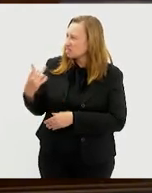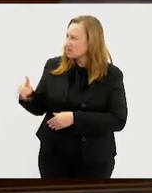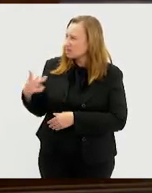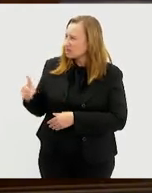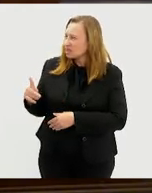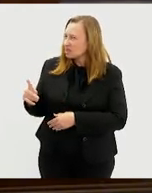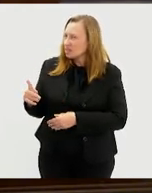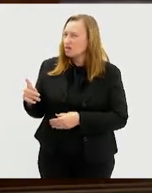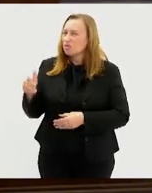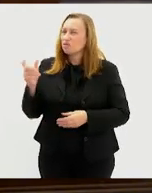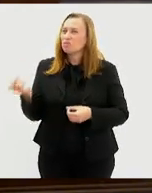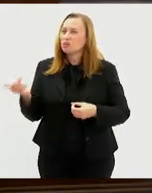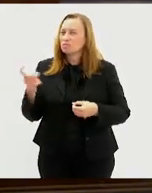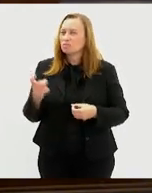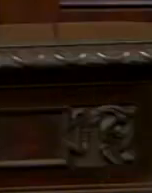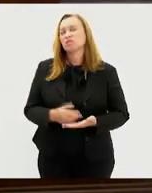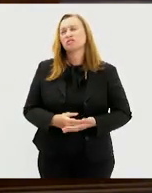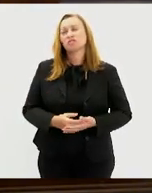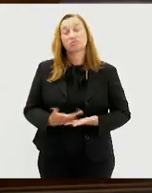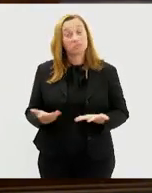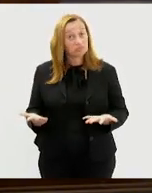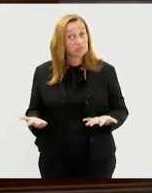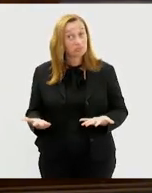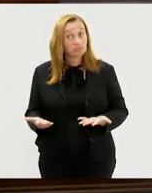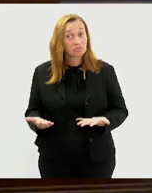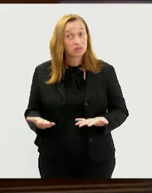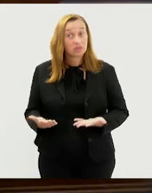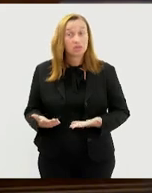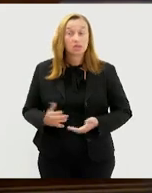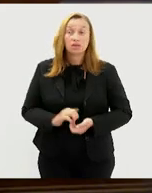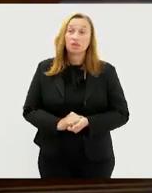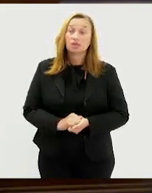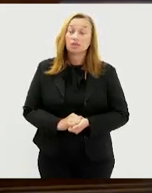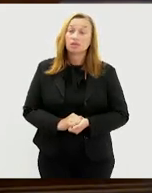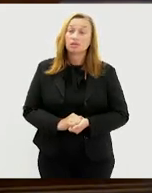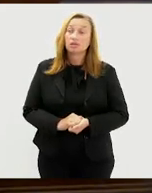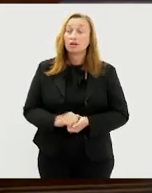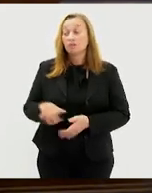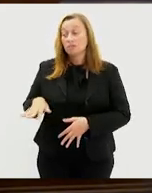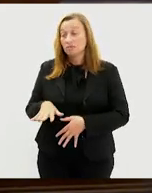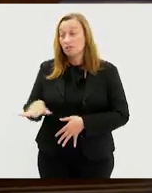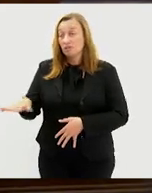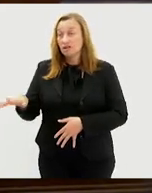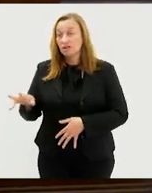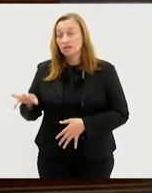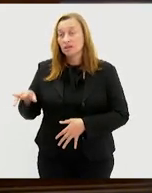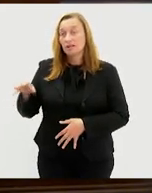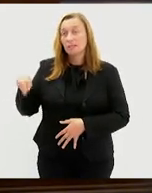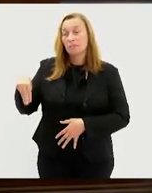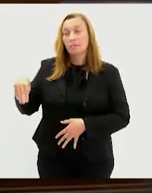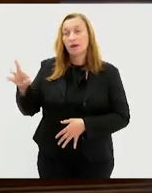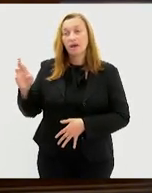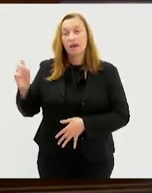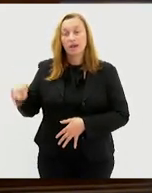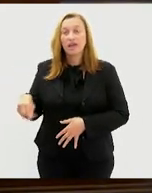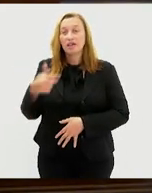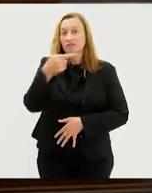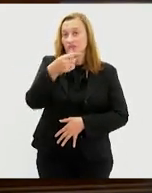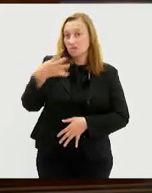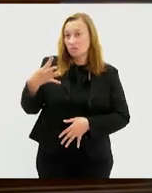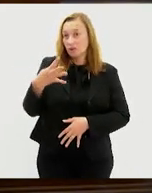reelege é exatamente isso isso na Favela da Maré foram 24 escolas